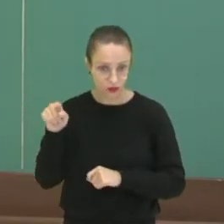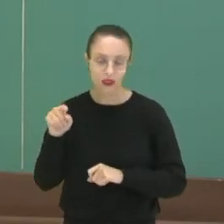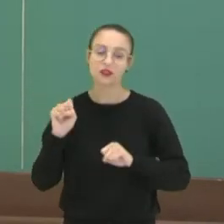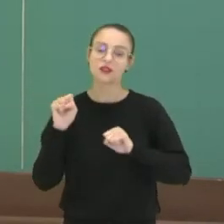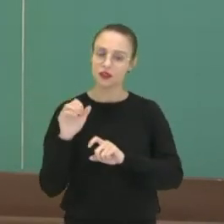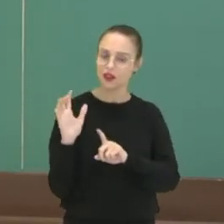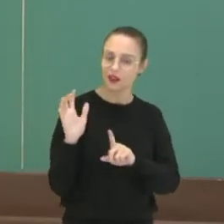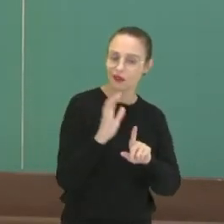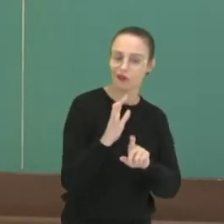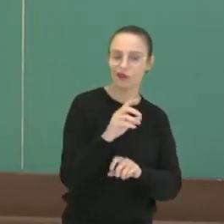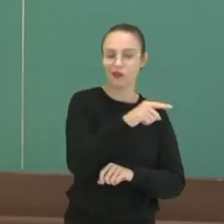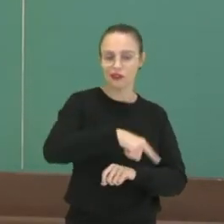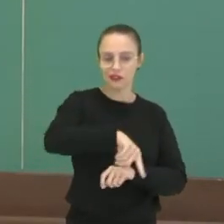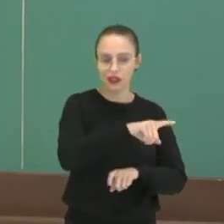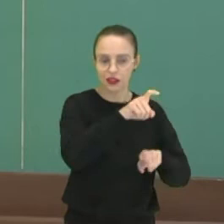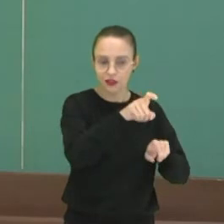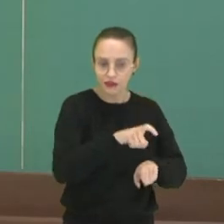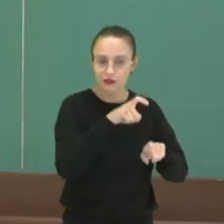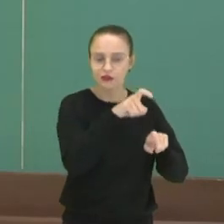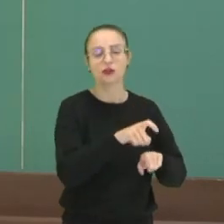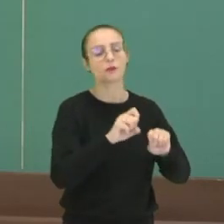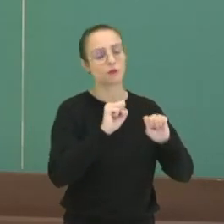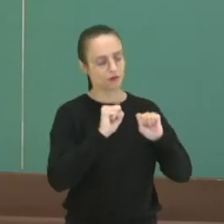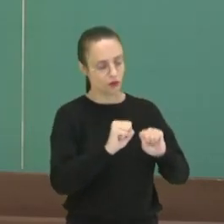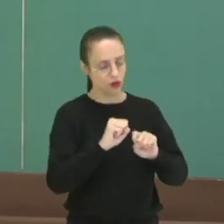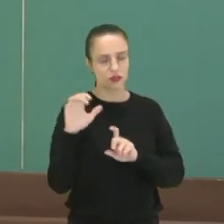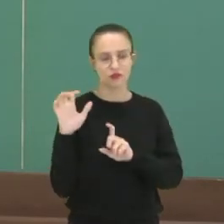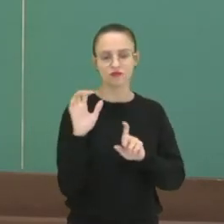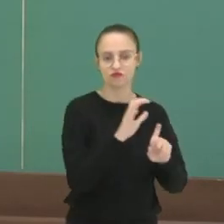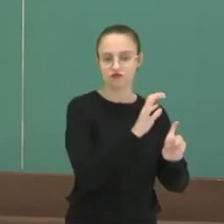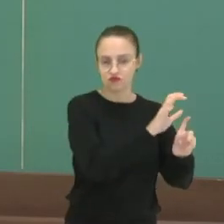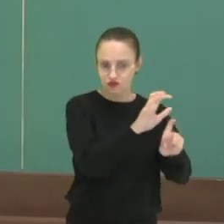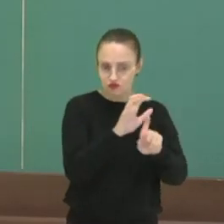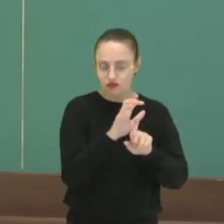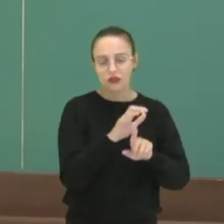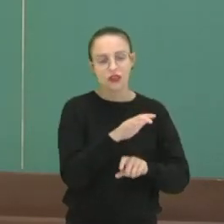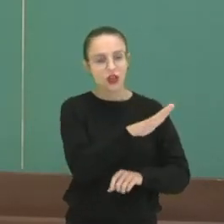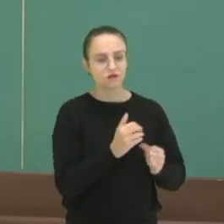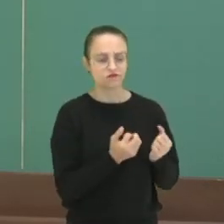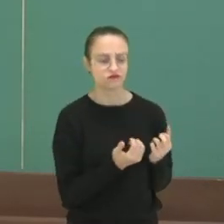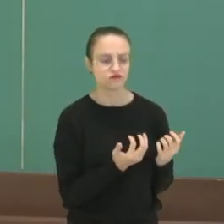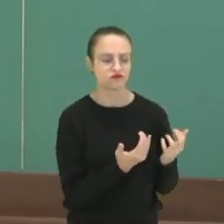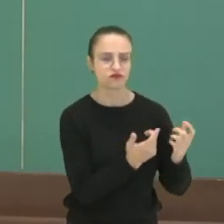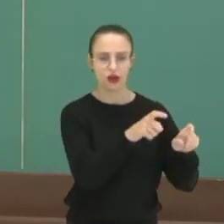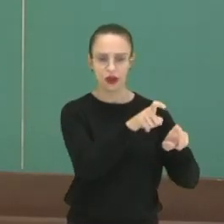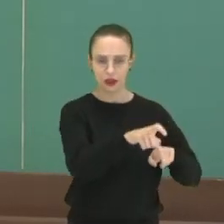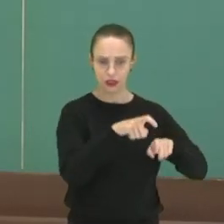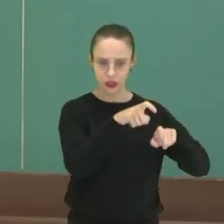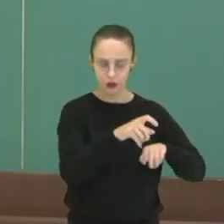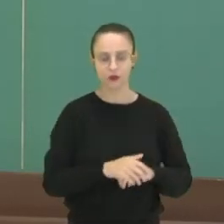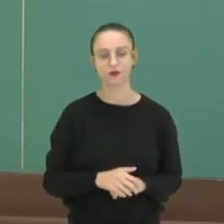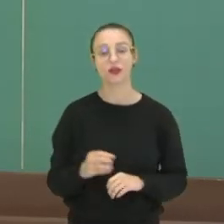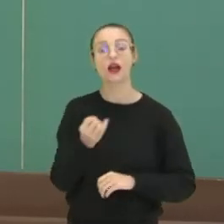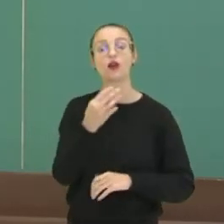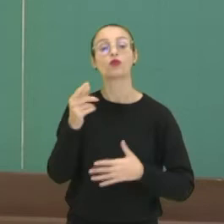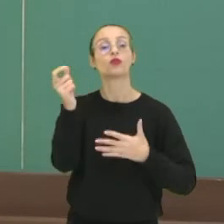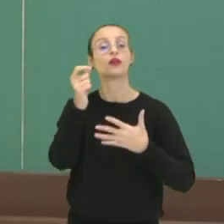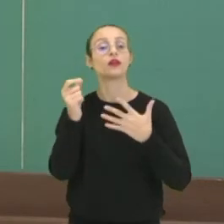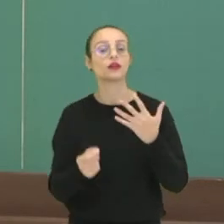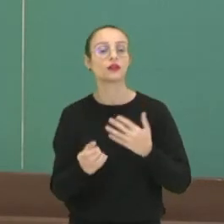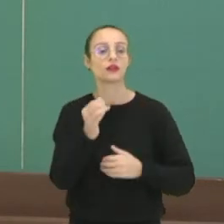ou seja, no tipo climático, vai influenciar na produção agrícola. Alguns fatores ali